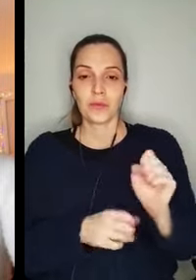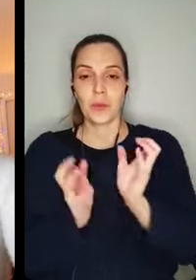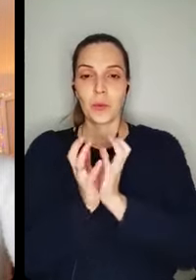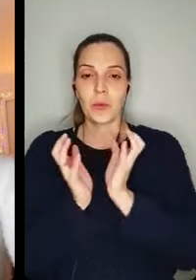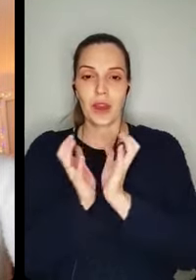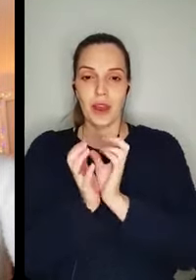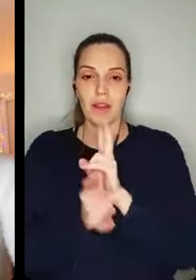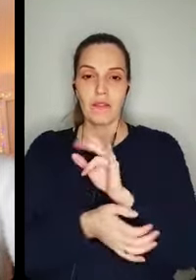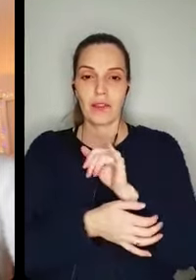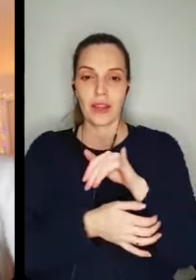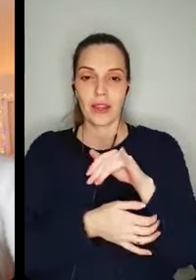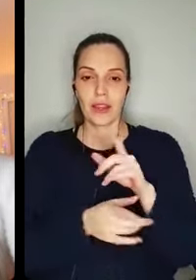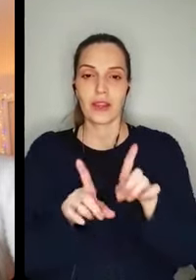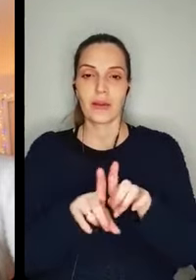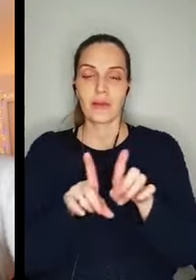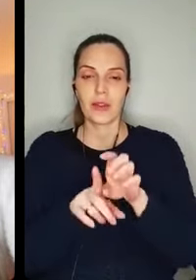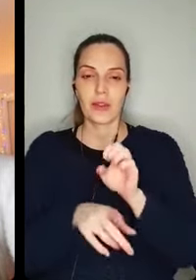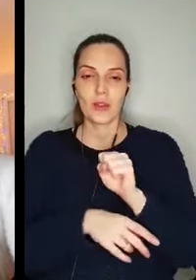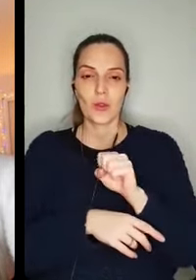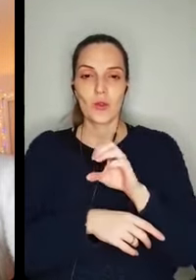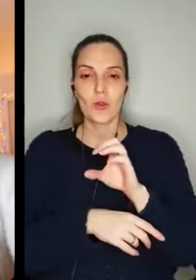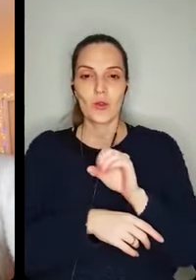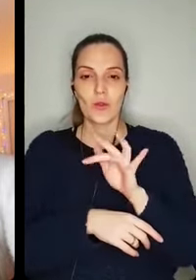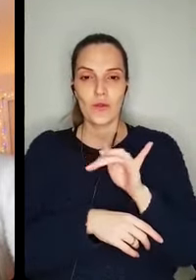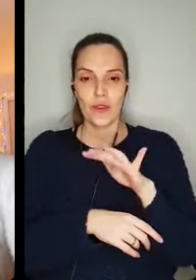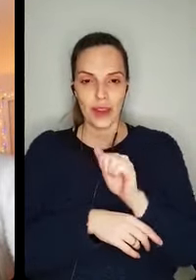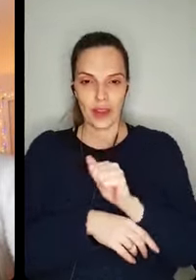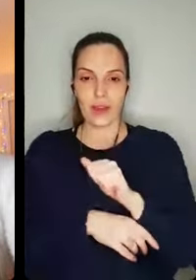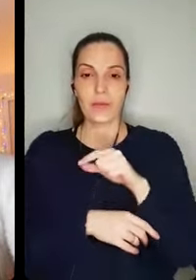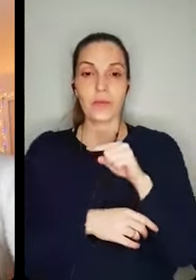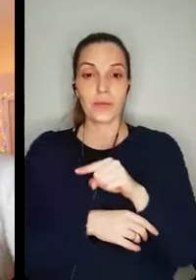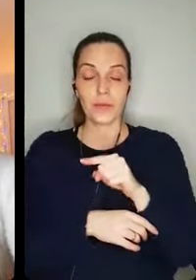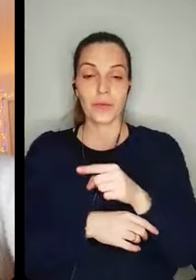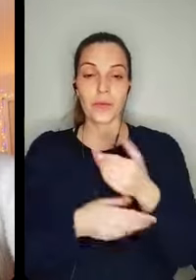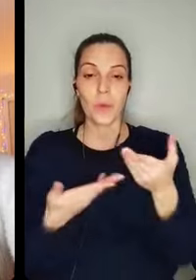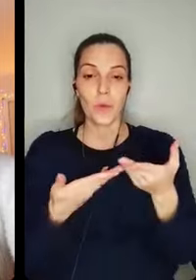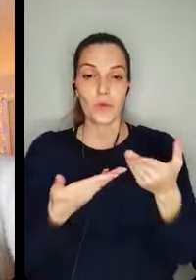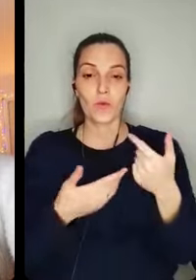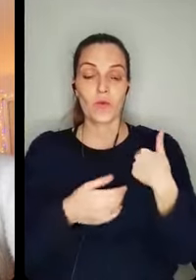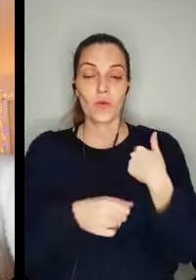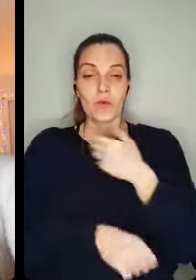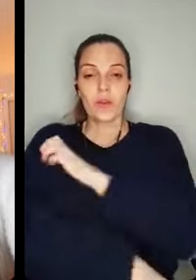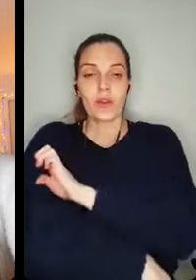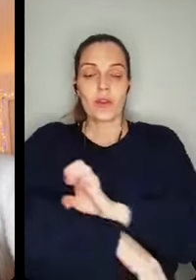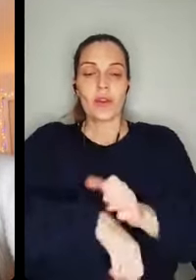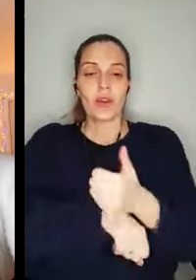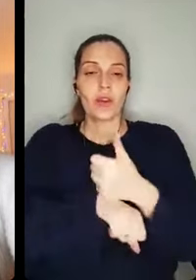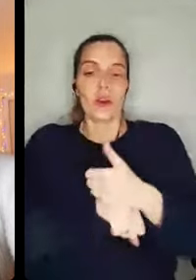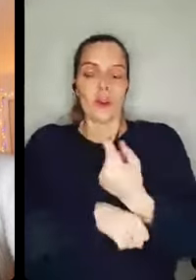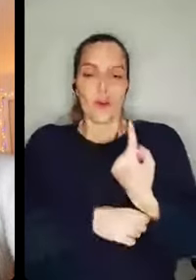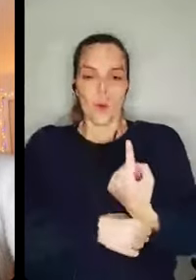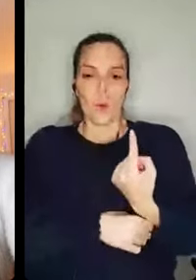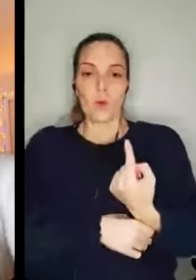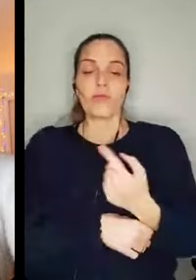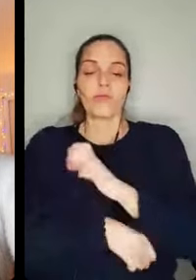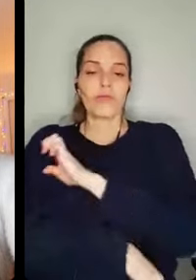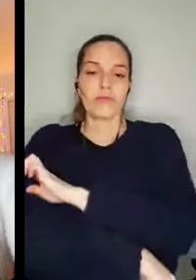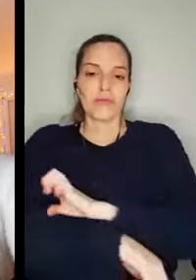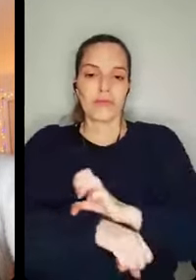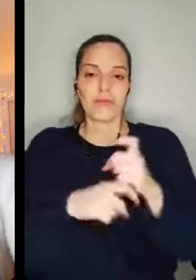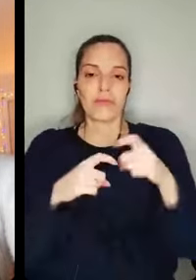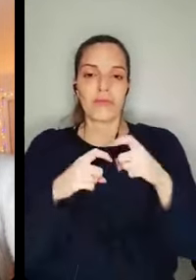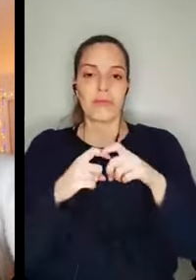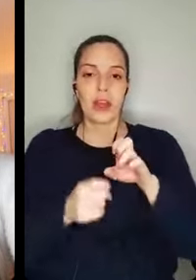estão na chamada também. E atualmente estou fazendo estágio profissional 1, eu estou fazendo estágio em clínica, na Eureka, não sei